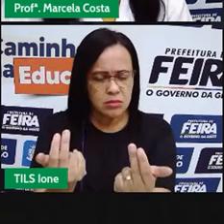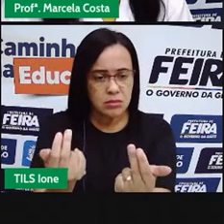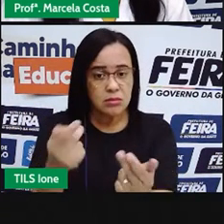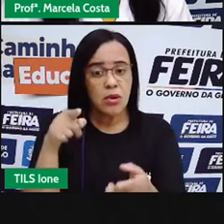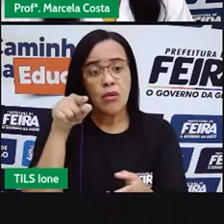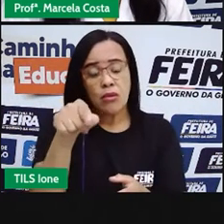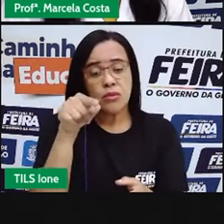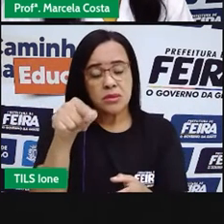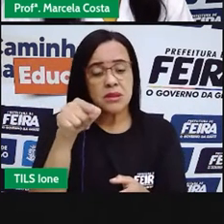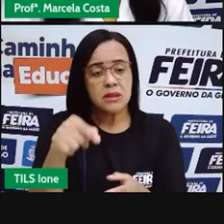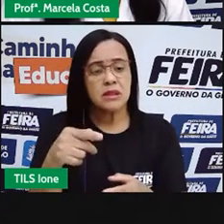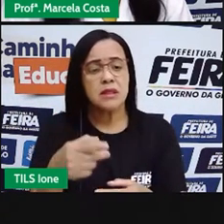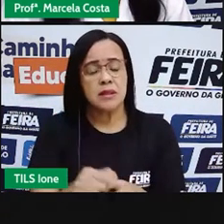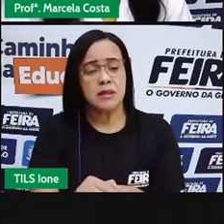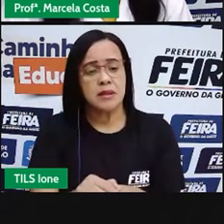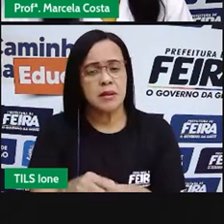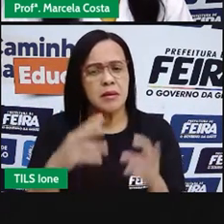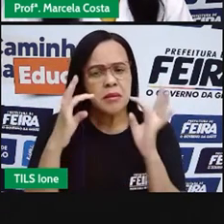mesmo